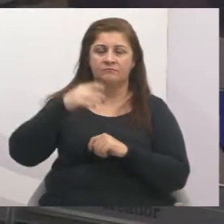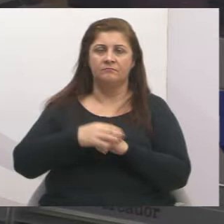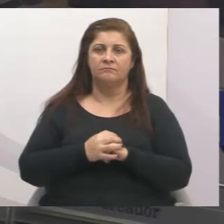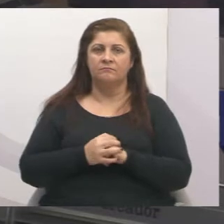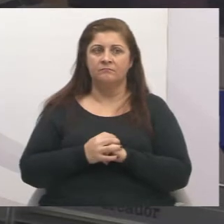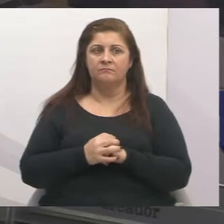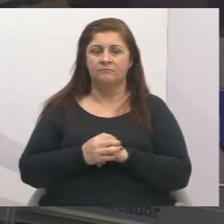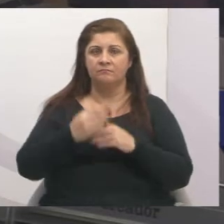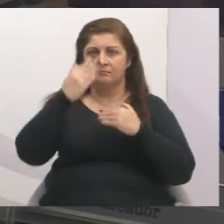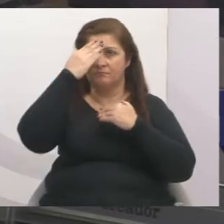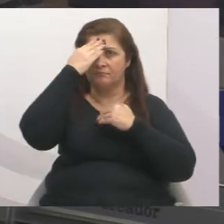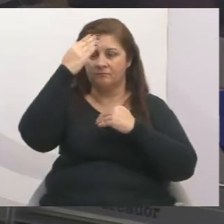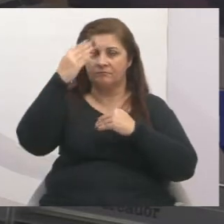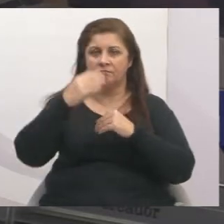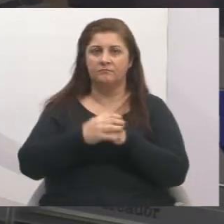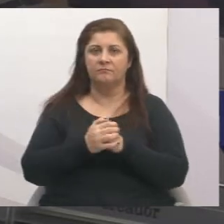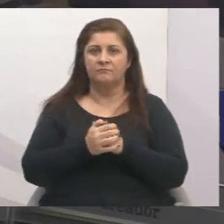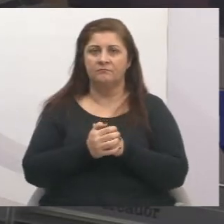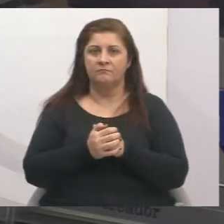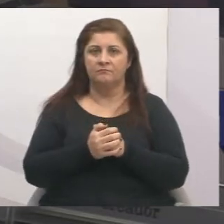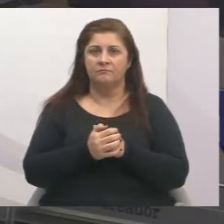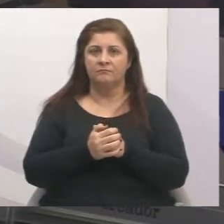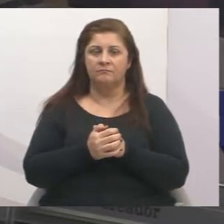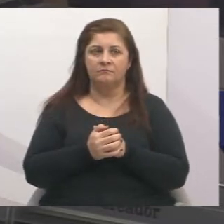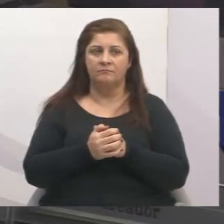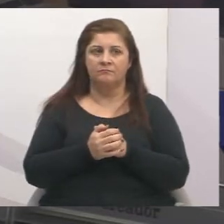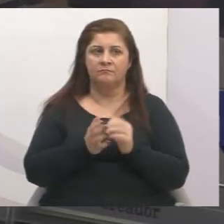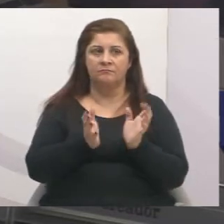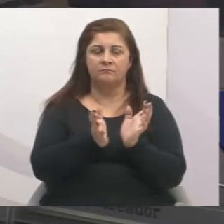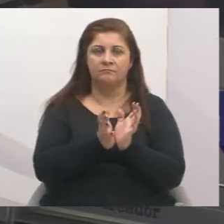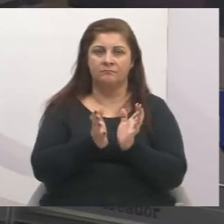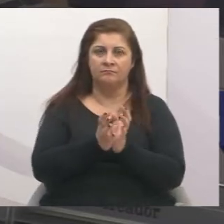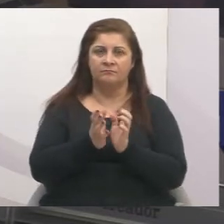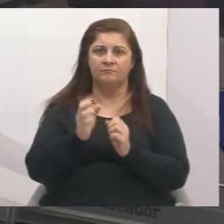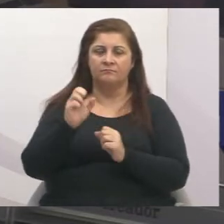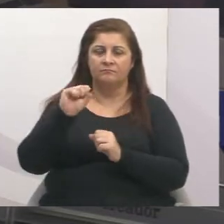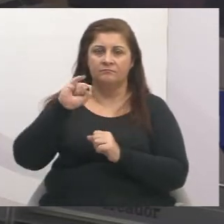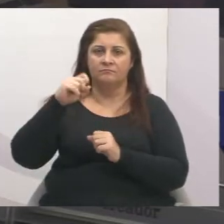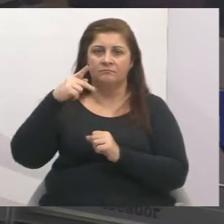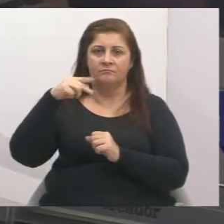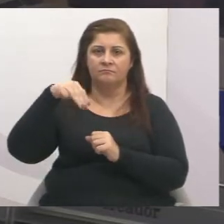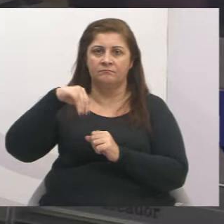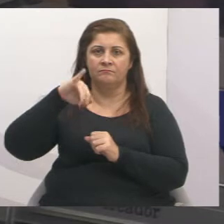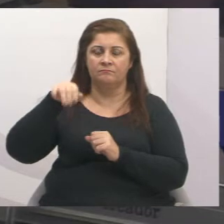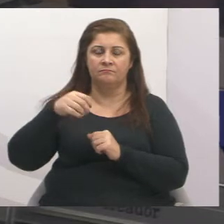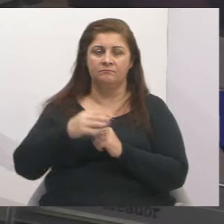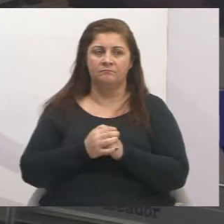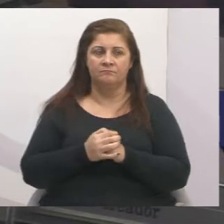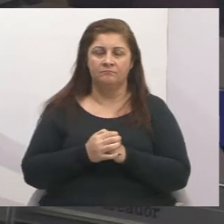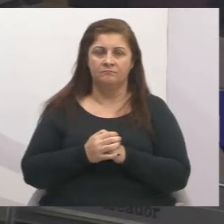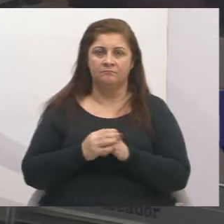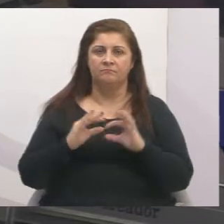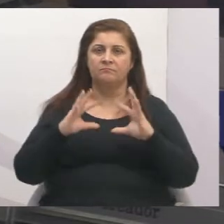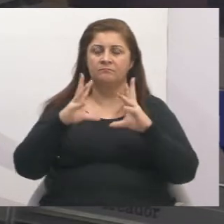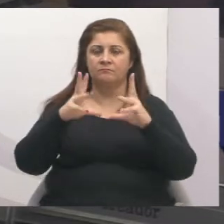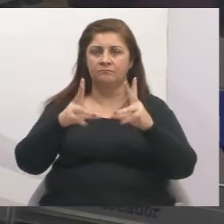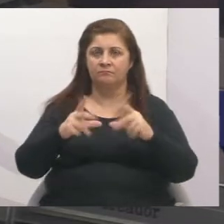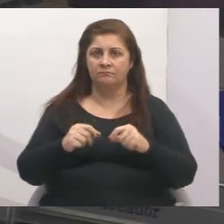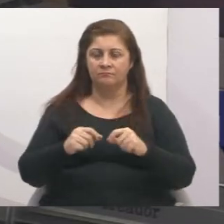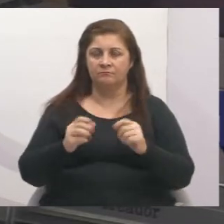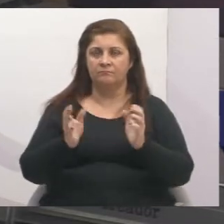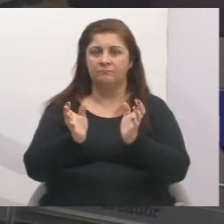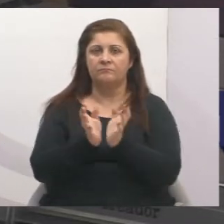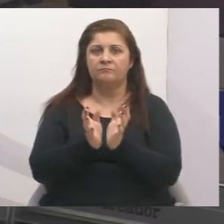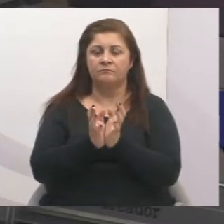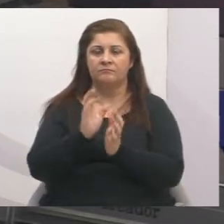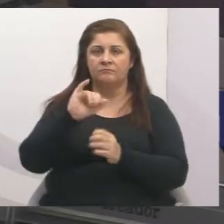agradecer o pessoal do Instituto, estou vendo minha chefe ali, a Sandra, agradecer em nome da Rossana toda a equipe do